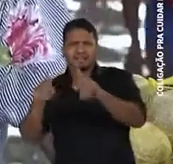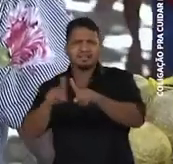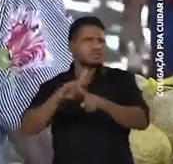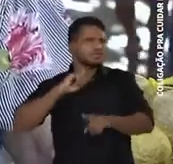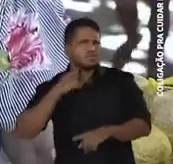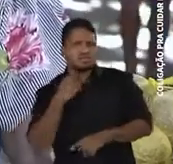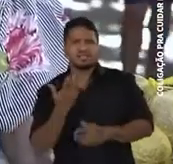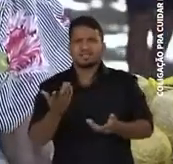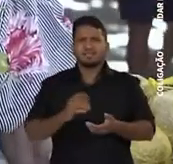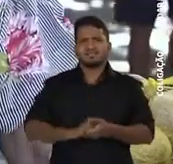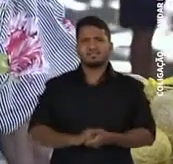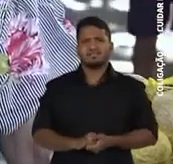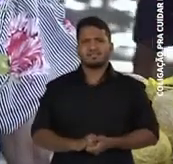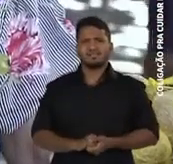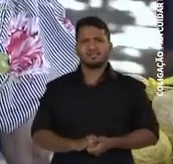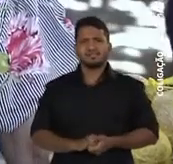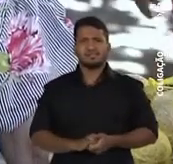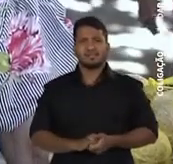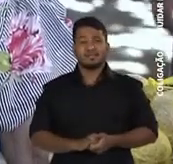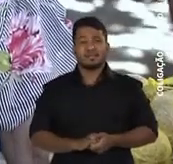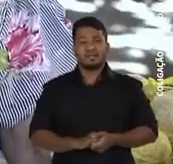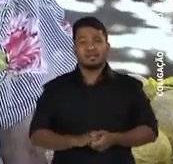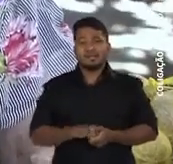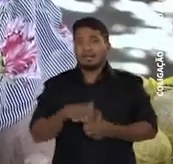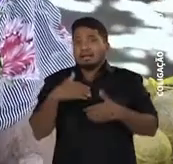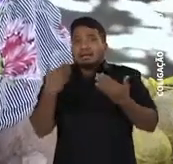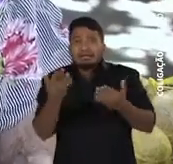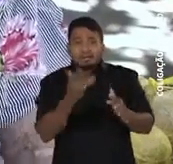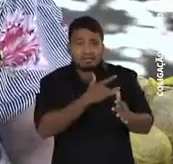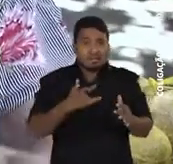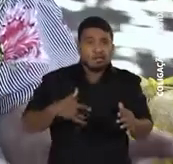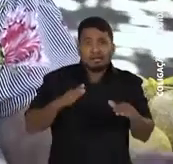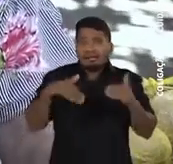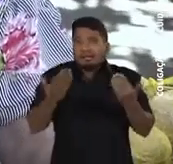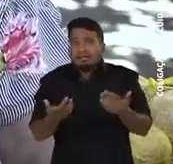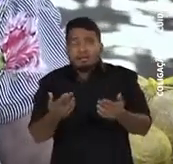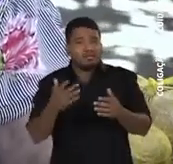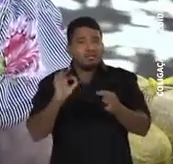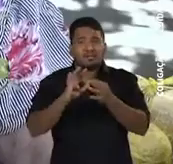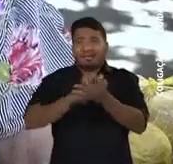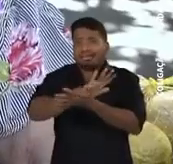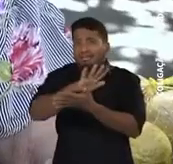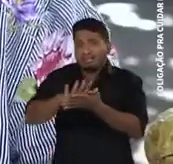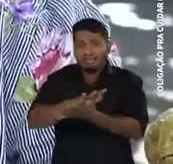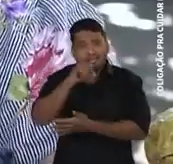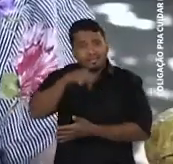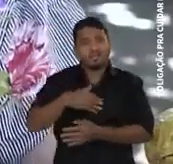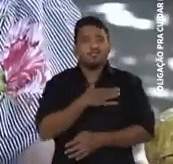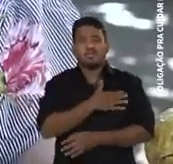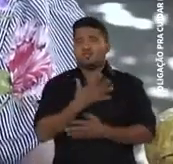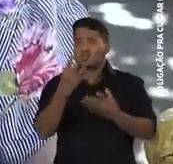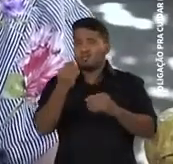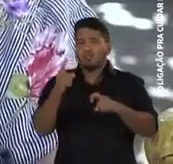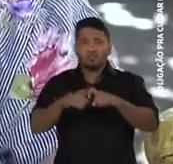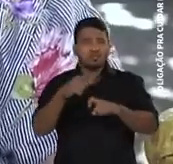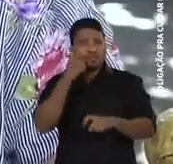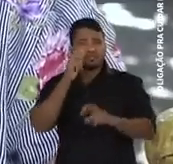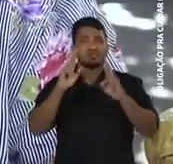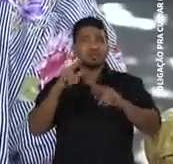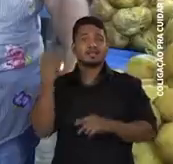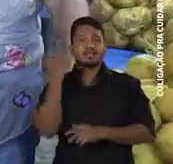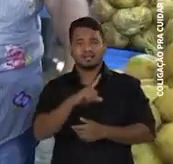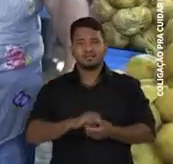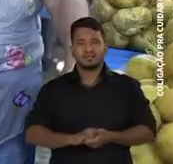das cartas por uma sujeira só Pois é aí eu não sei cadê a saúde não sei cadê tudo que não fazem nada aí que eu gosto de outra pessoa